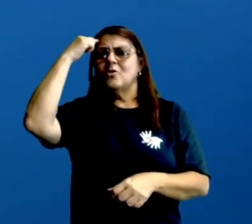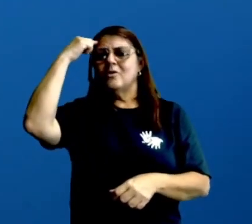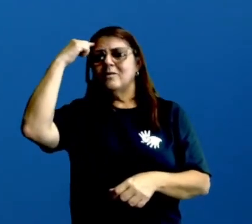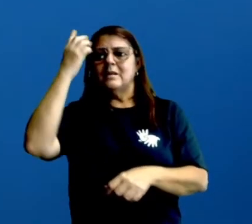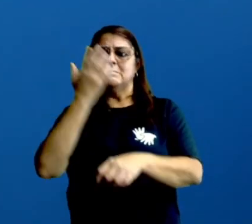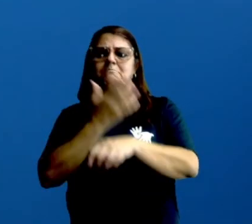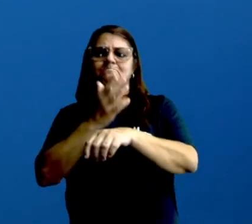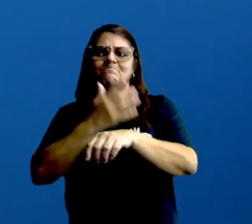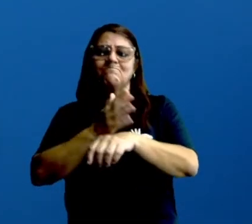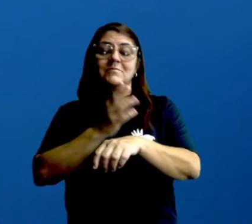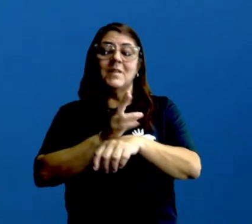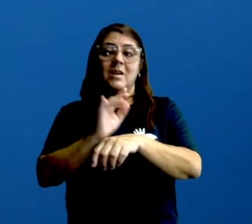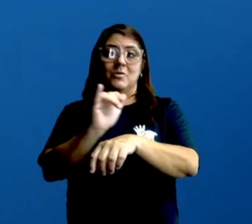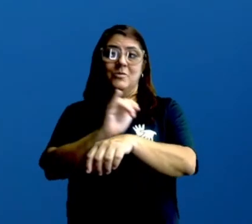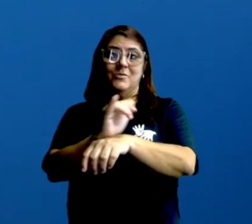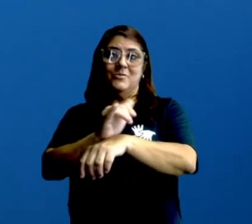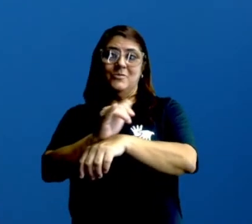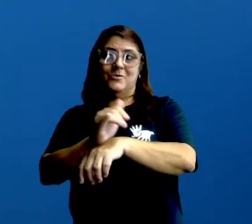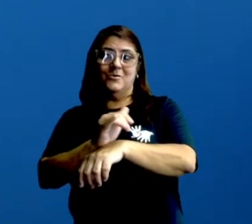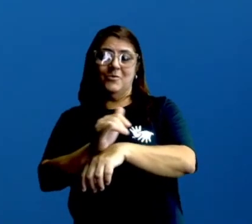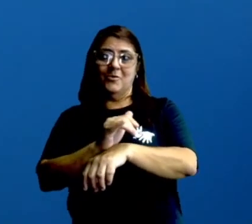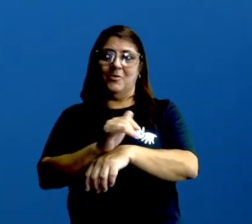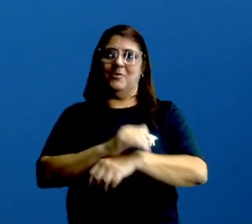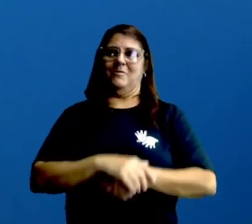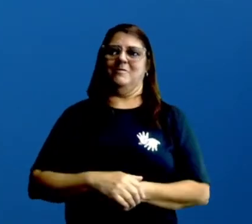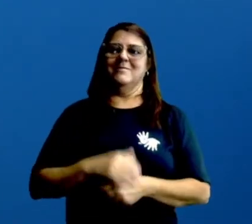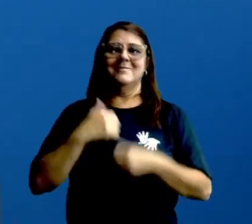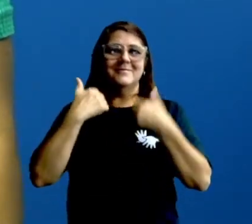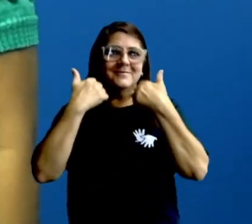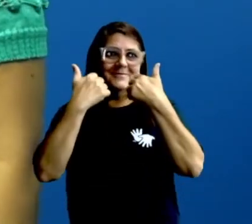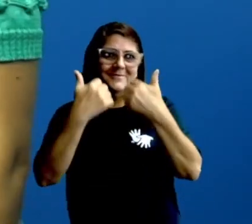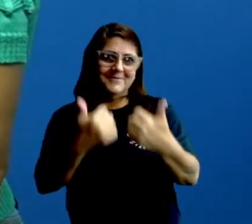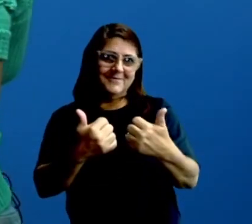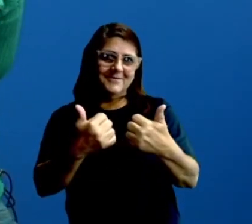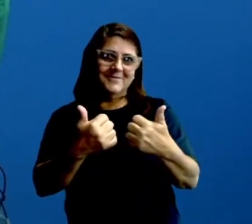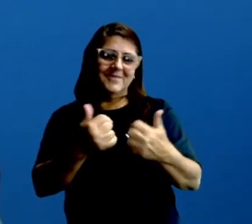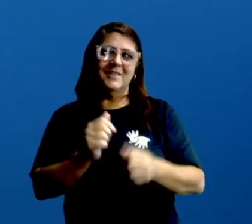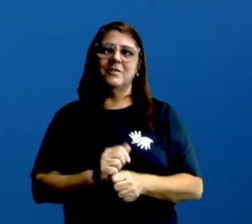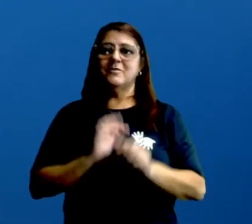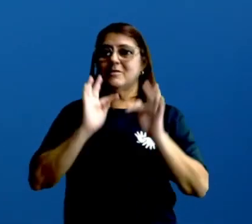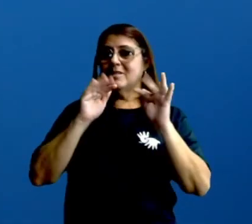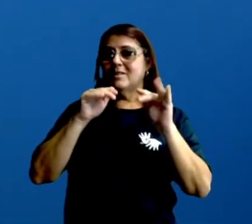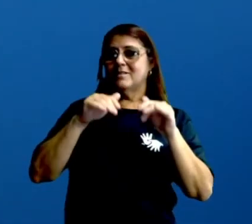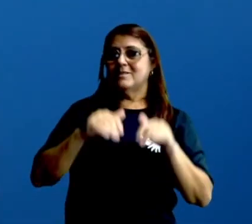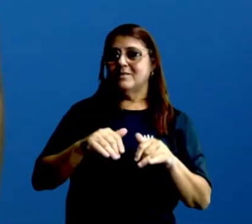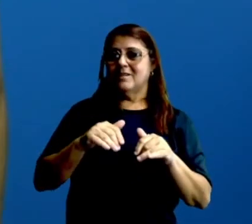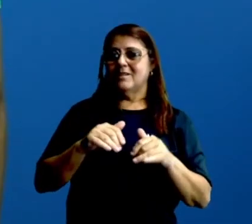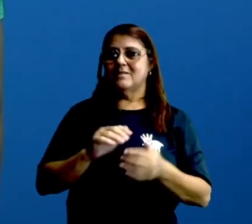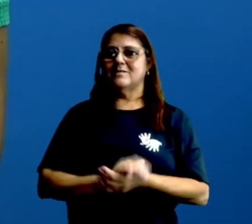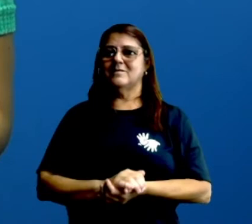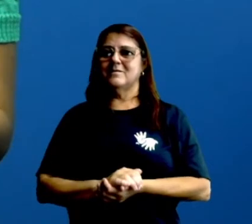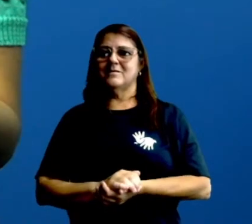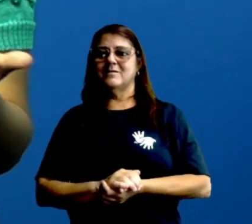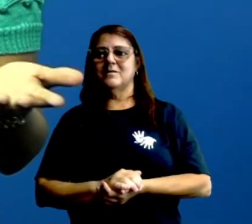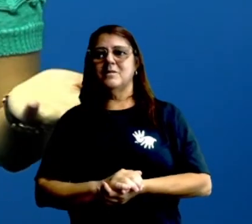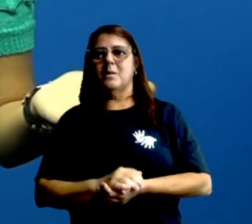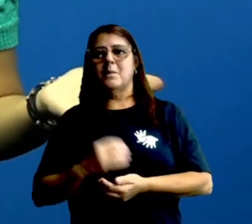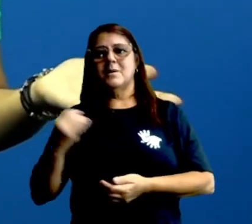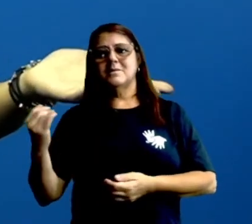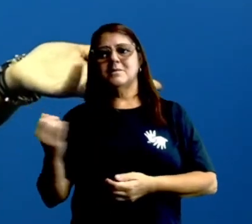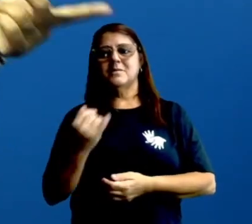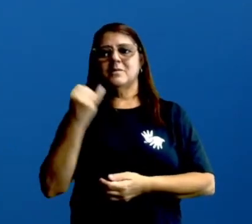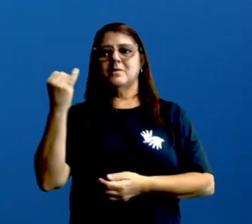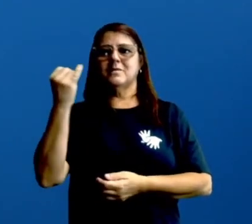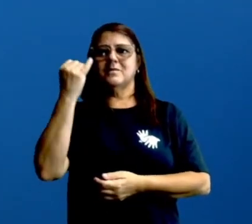conteúdo é tão importante para o nosso dia a dia perto gente para finalizar mais uma vez e mais